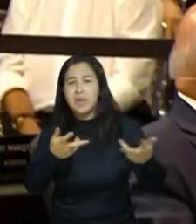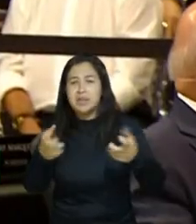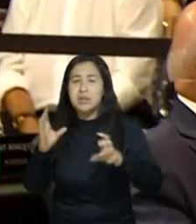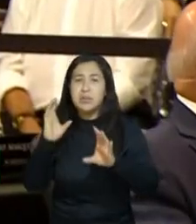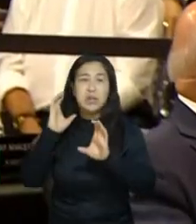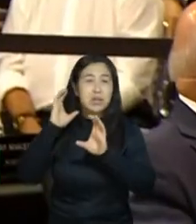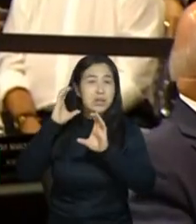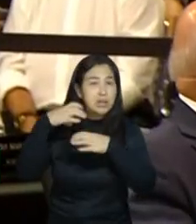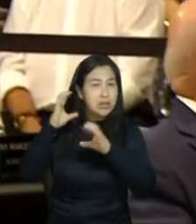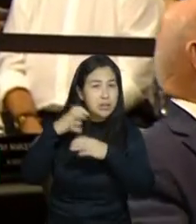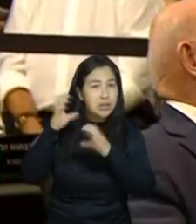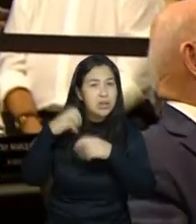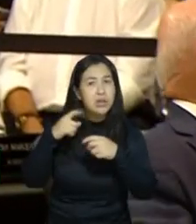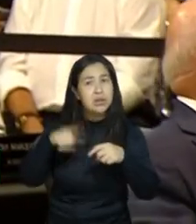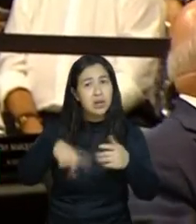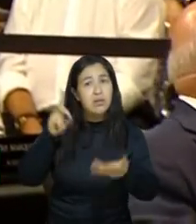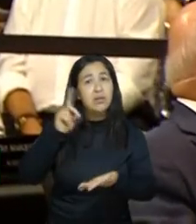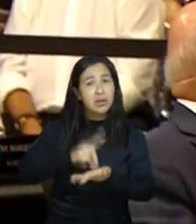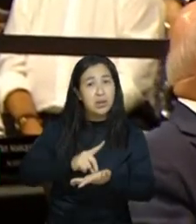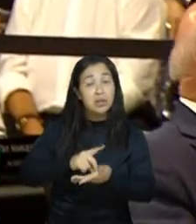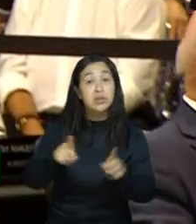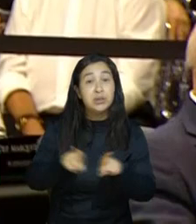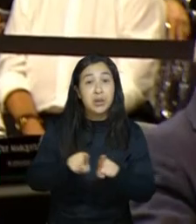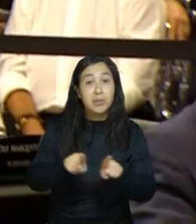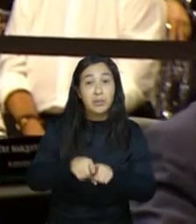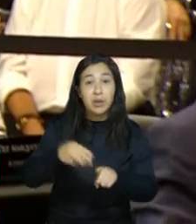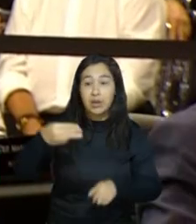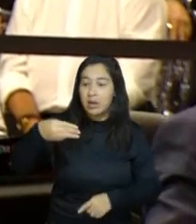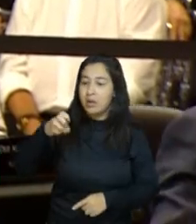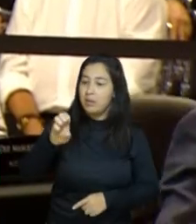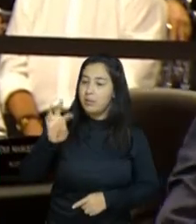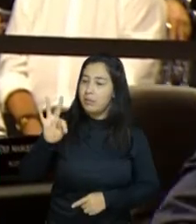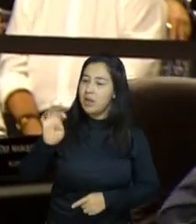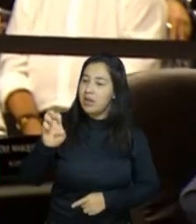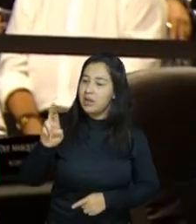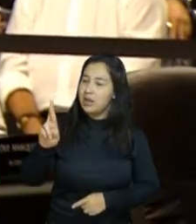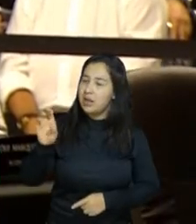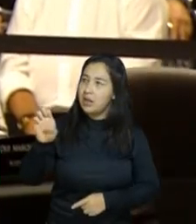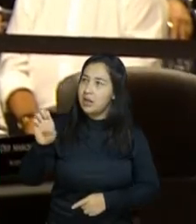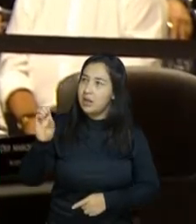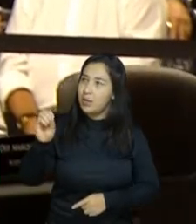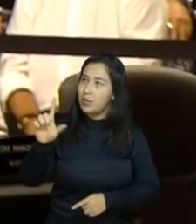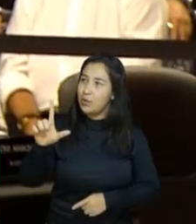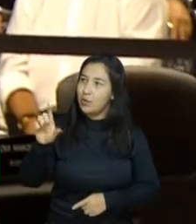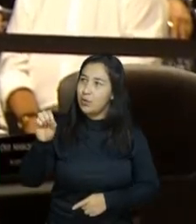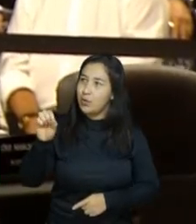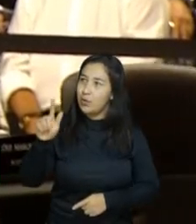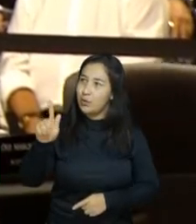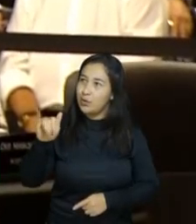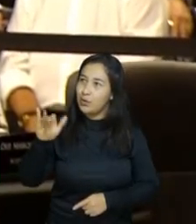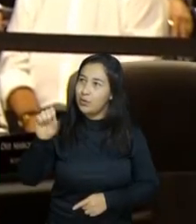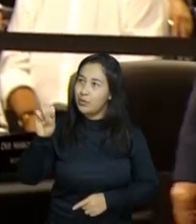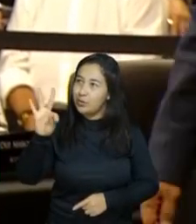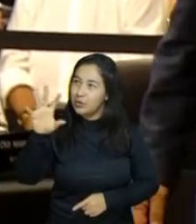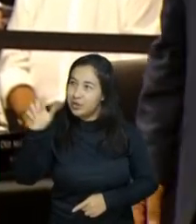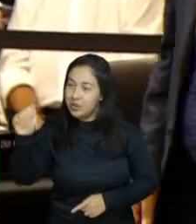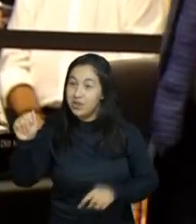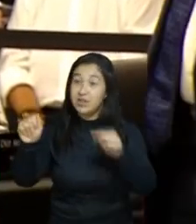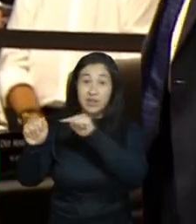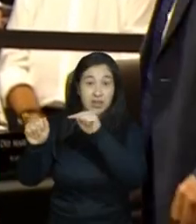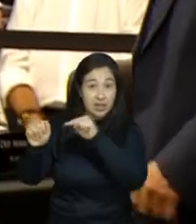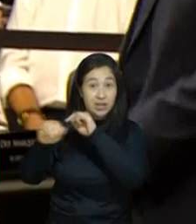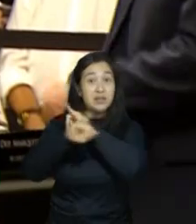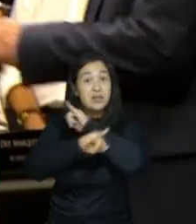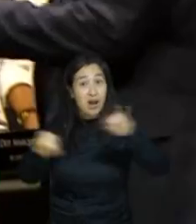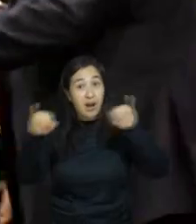e meteorologistas que estão apresentando dados muito assertivos diante dos eventos climáticos extremos e que tem